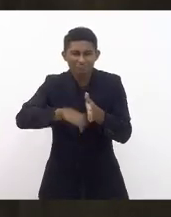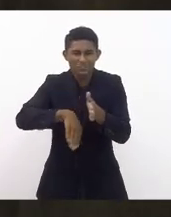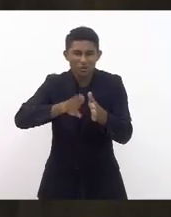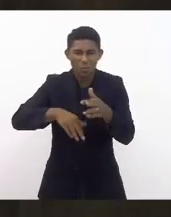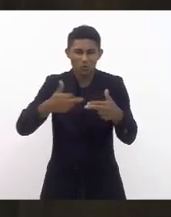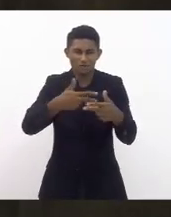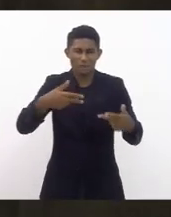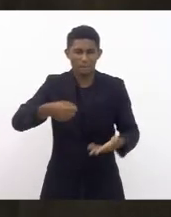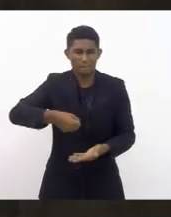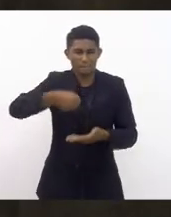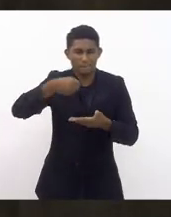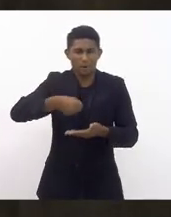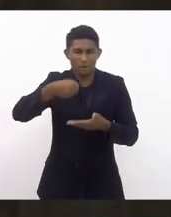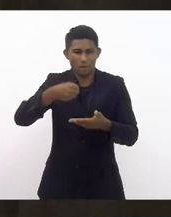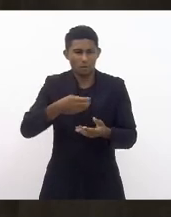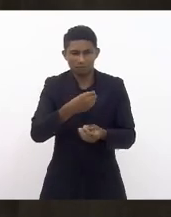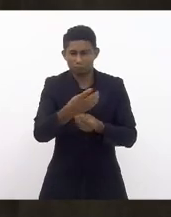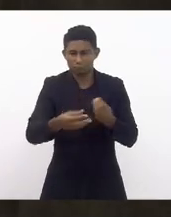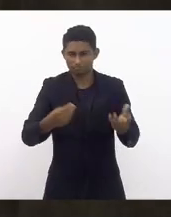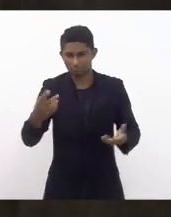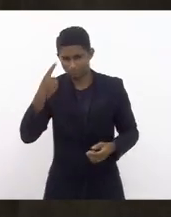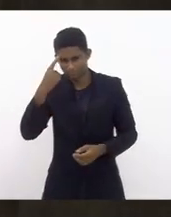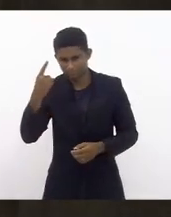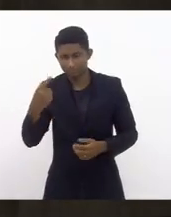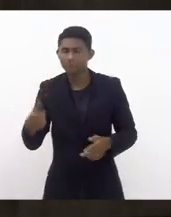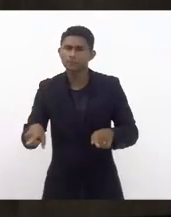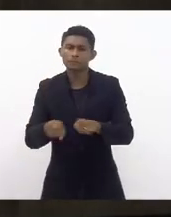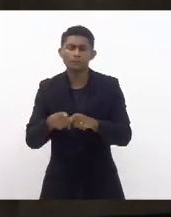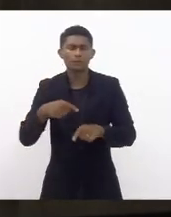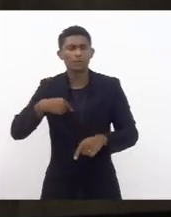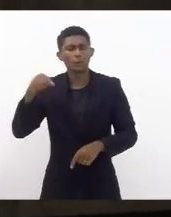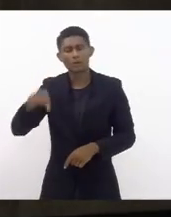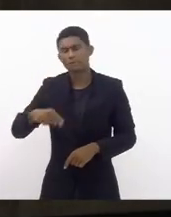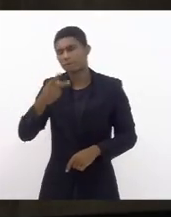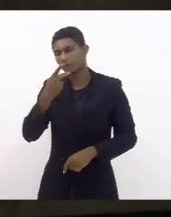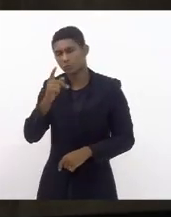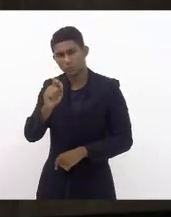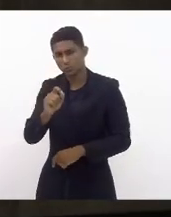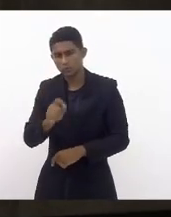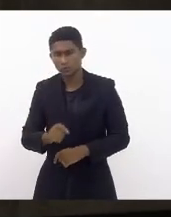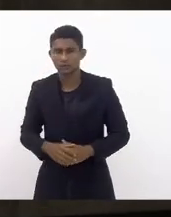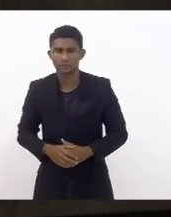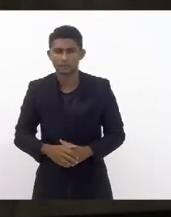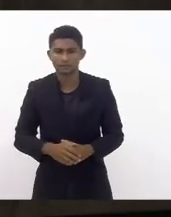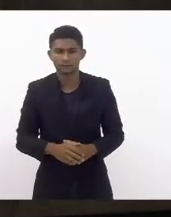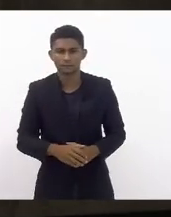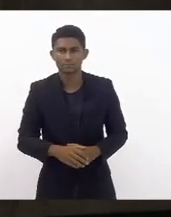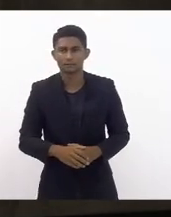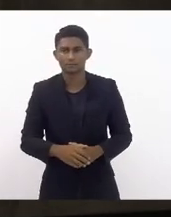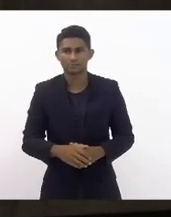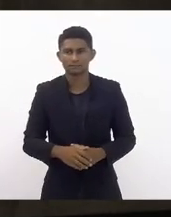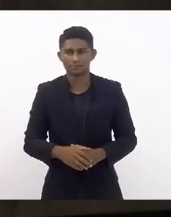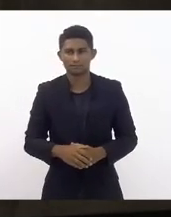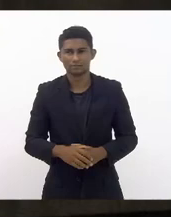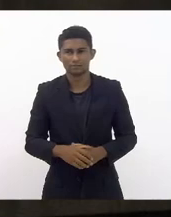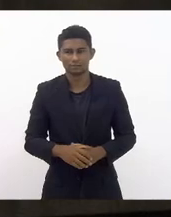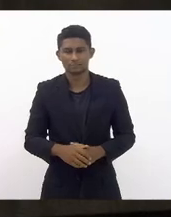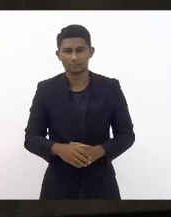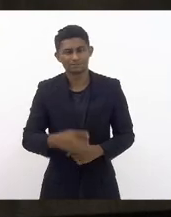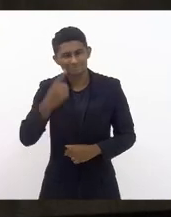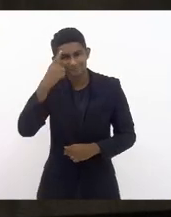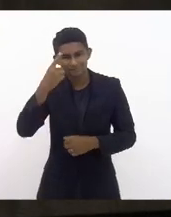que acho que é importante fazer essa menção aqui, se você me permitir um minutinho a mais, talvez desde a fusão,